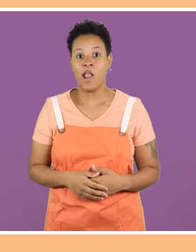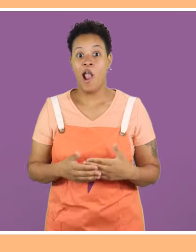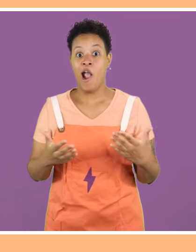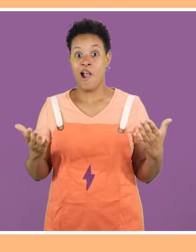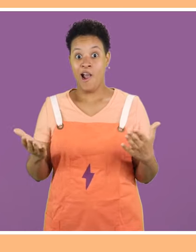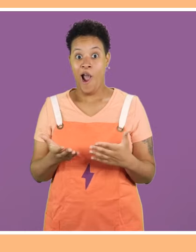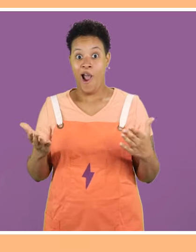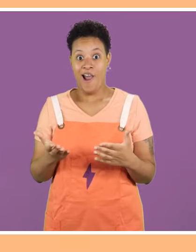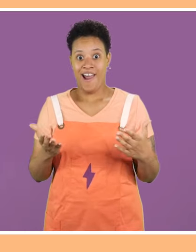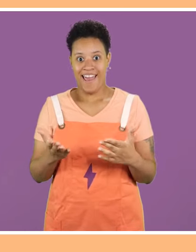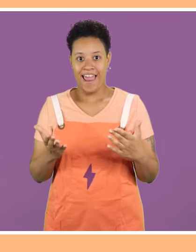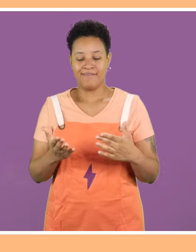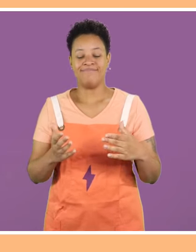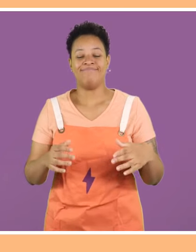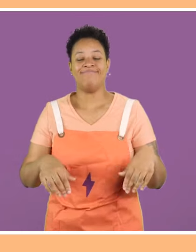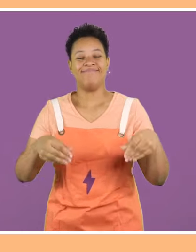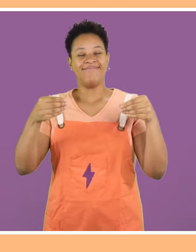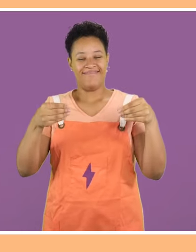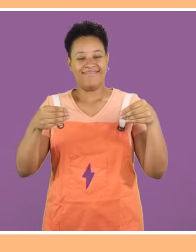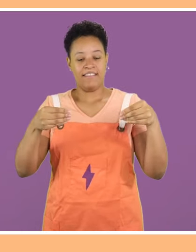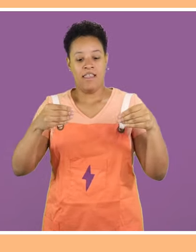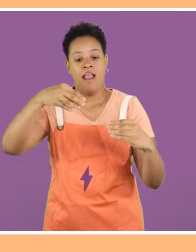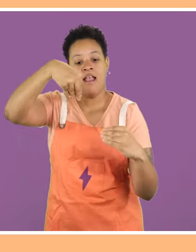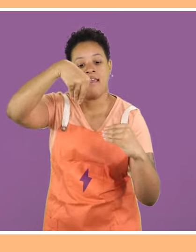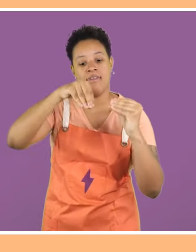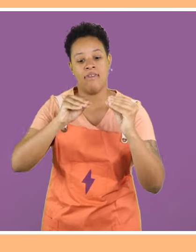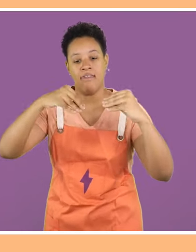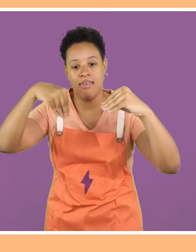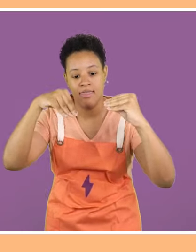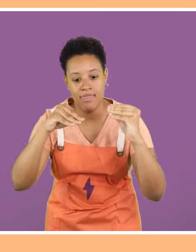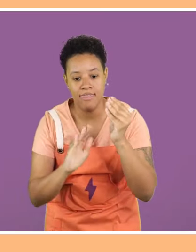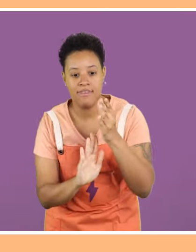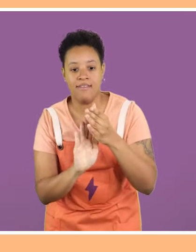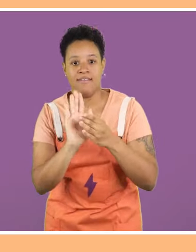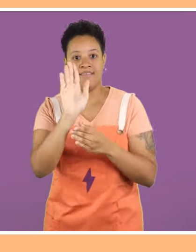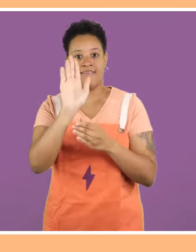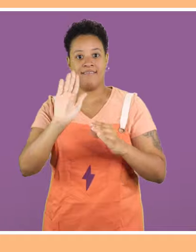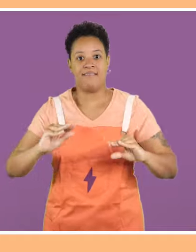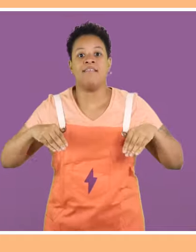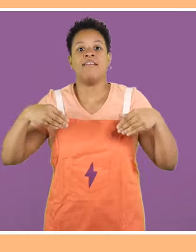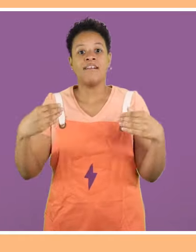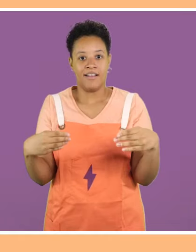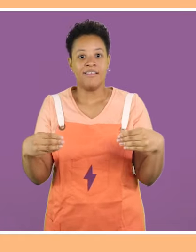Agora, a gente vai virar a nossa sacola. Se estiver bem sequinha, ela não vai abrir.